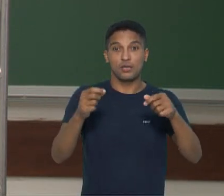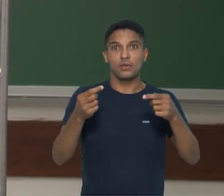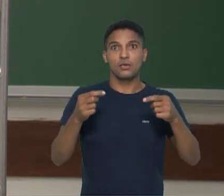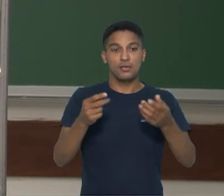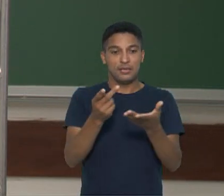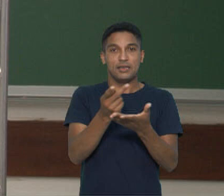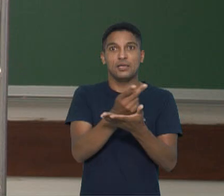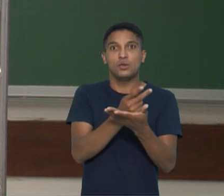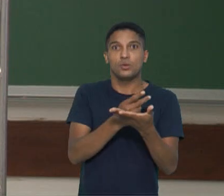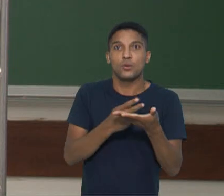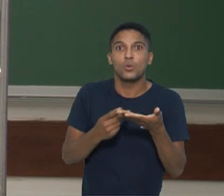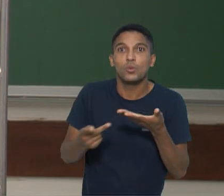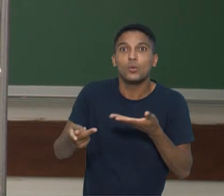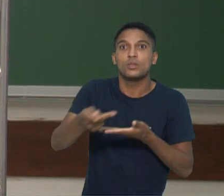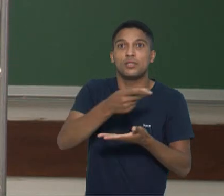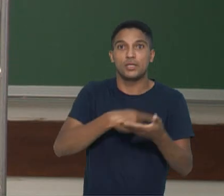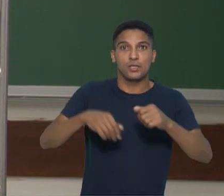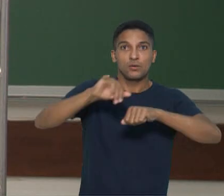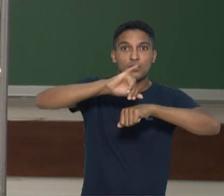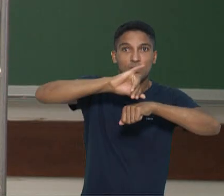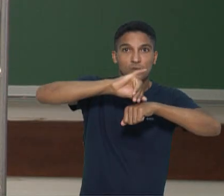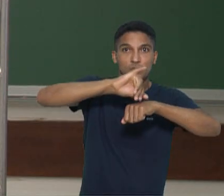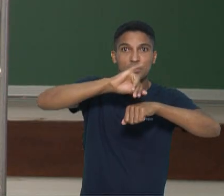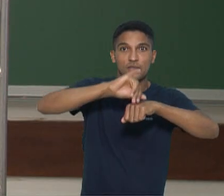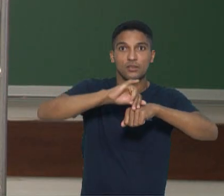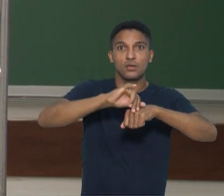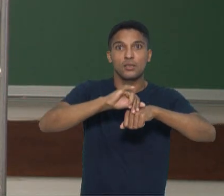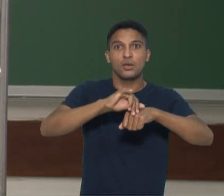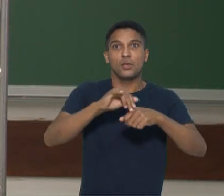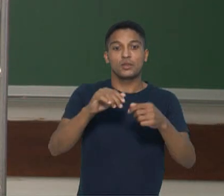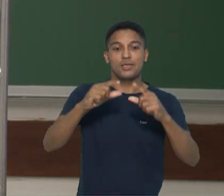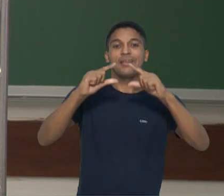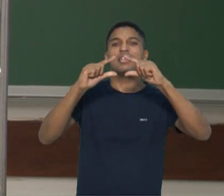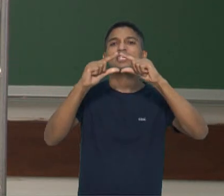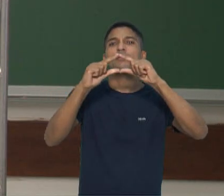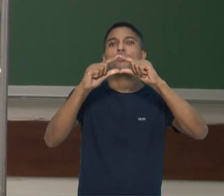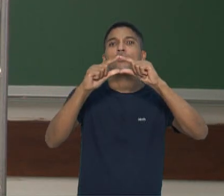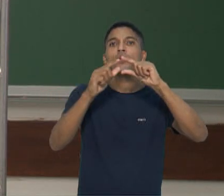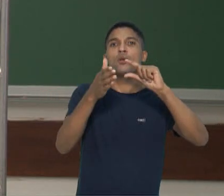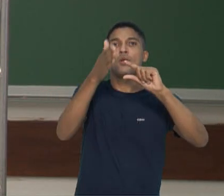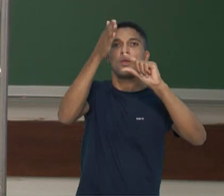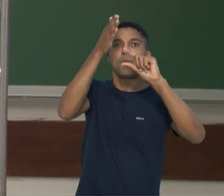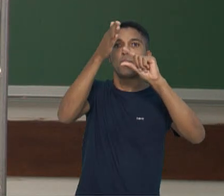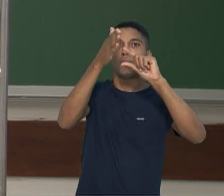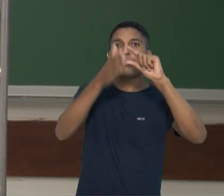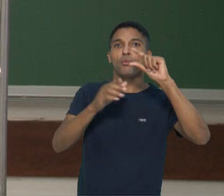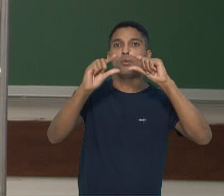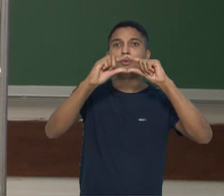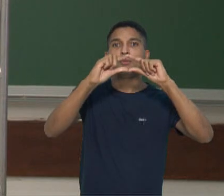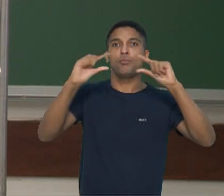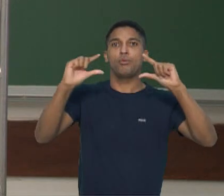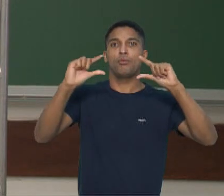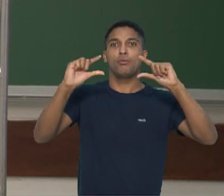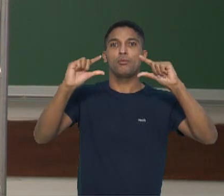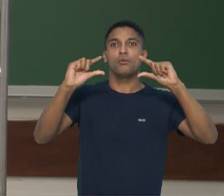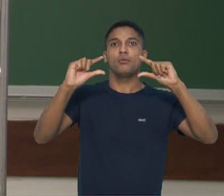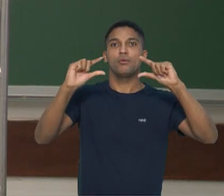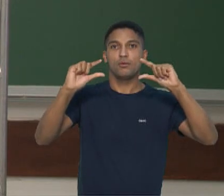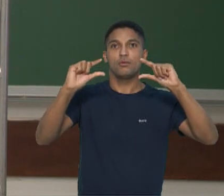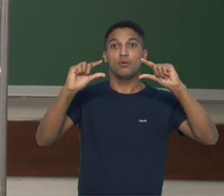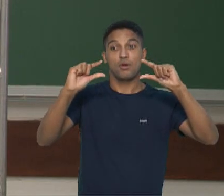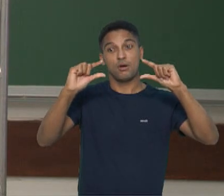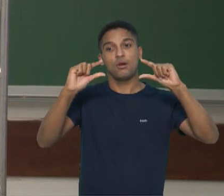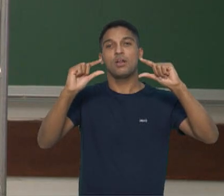o desenho, sobre o objeto, e ele fica em dois pedaços, dividido, né, em duas partes, e essas duas partes